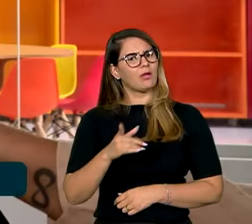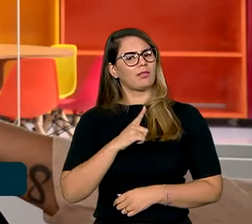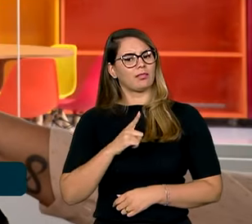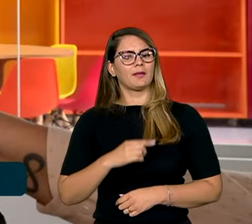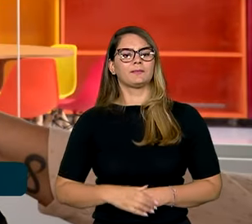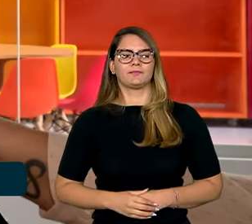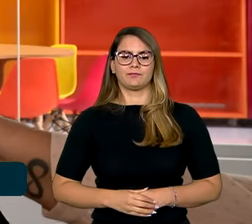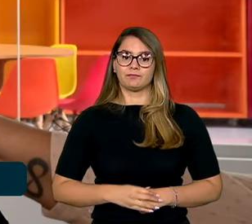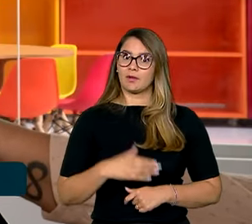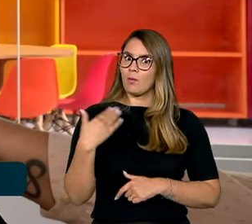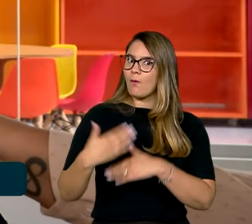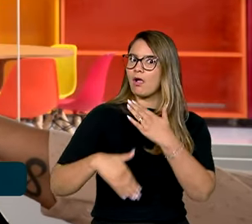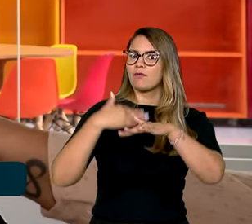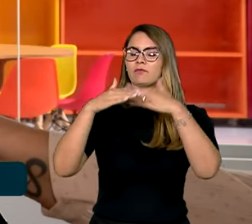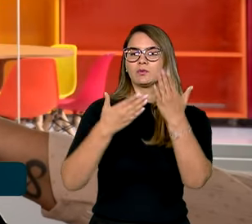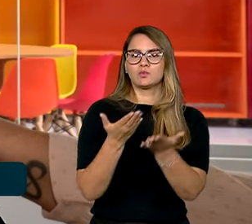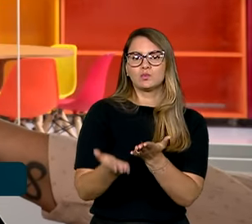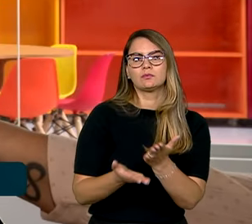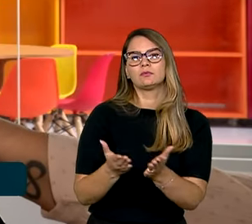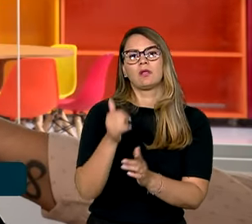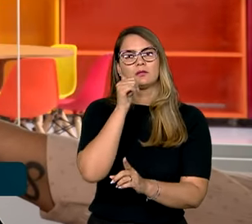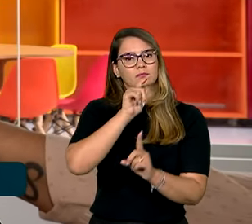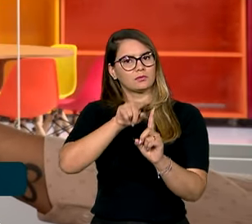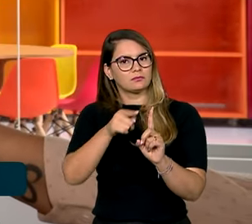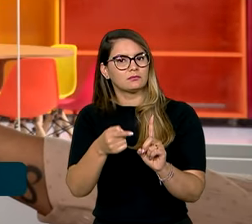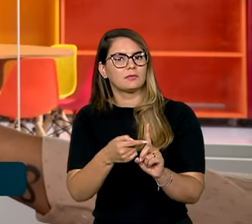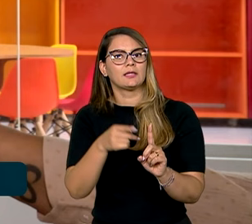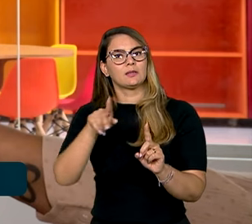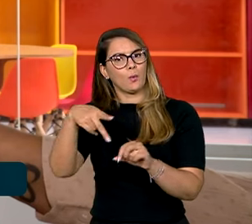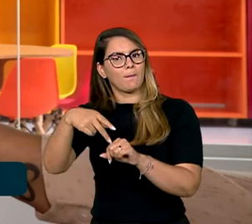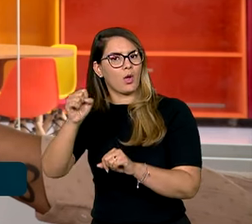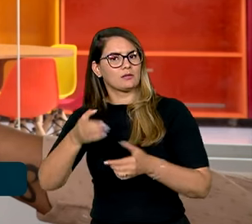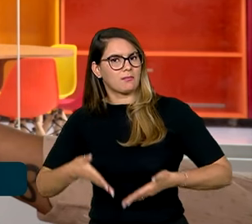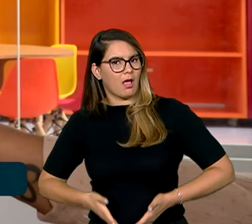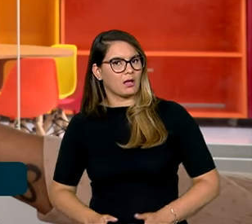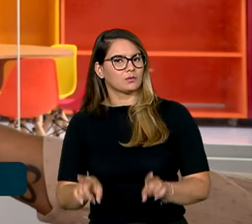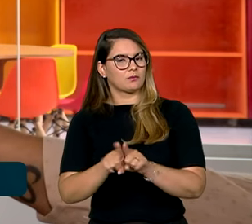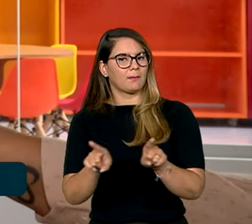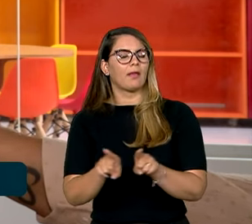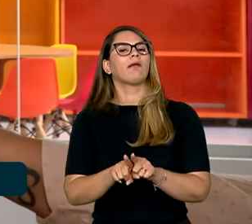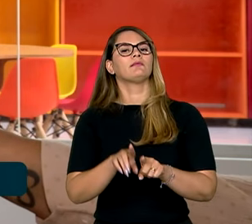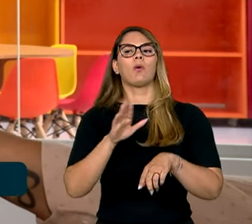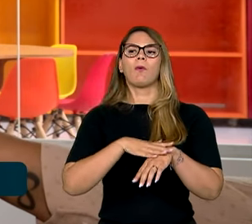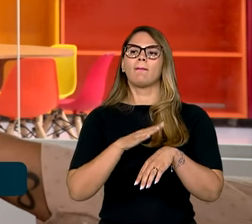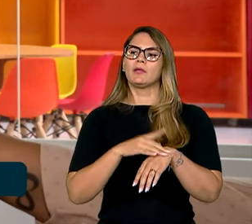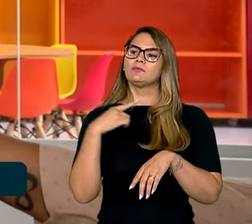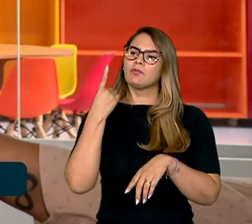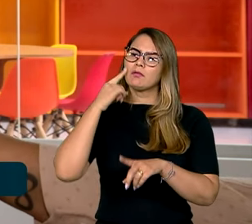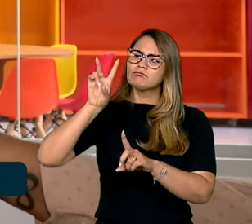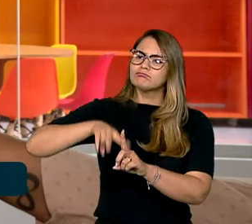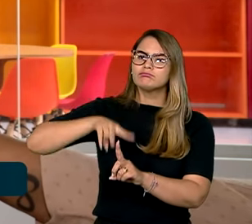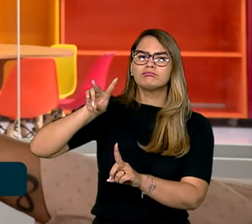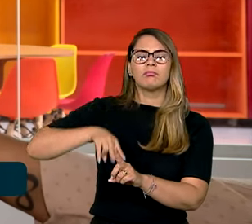um avanço muito grande no cuidado às gestantes e às puérperas, né? A gente tem um momento em que a gente está